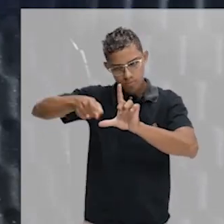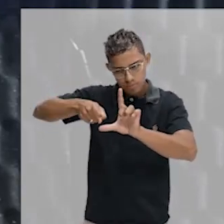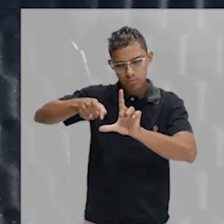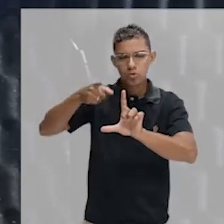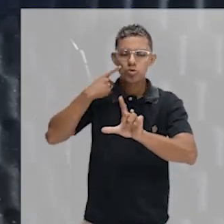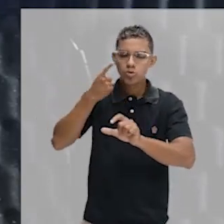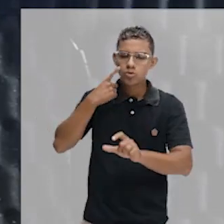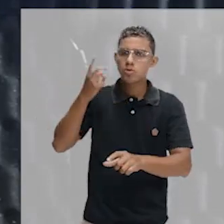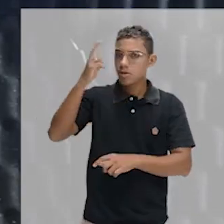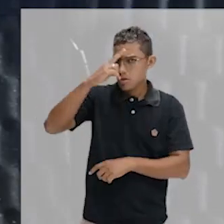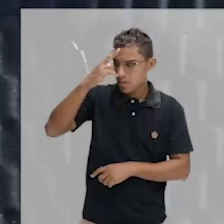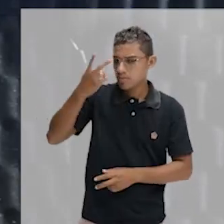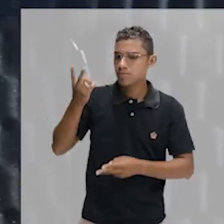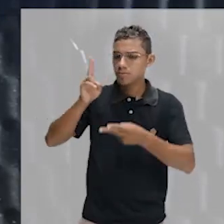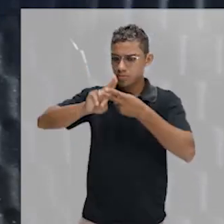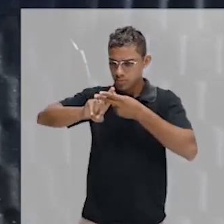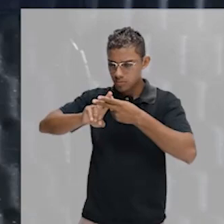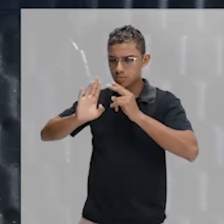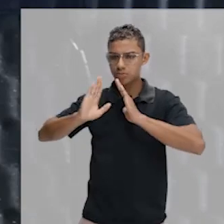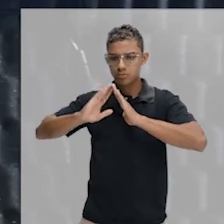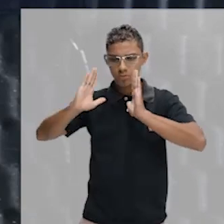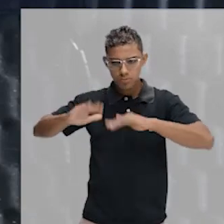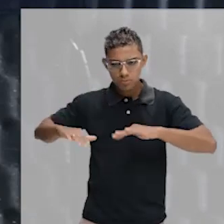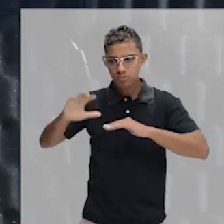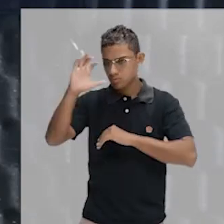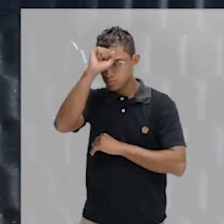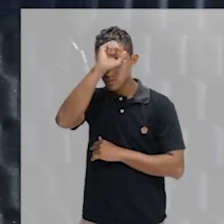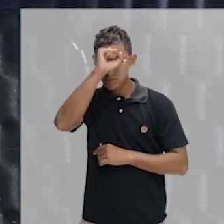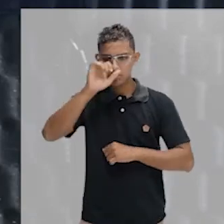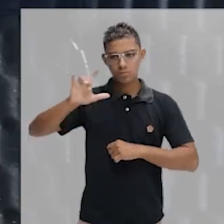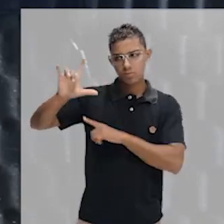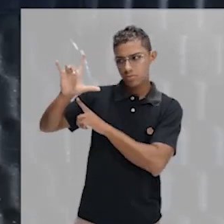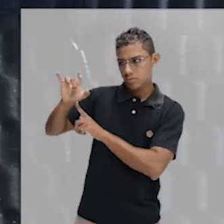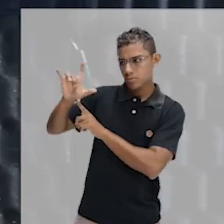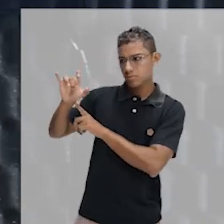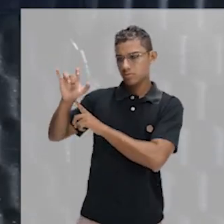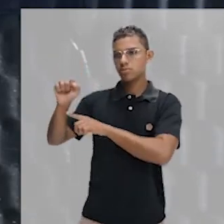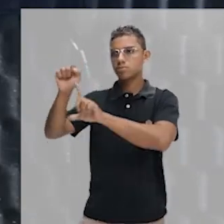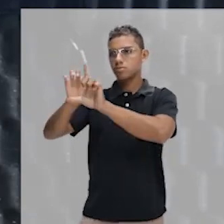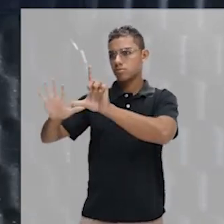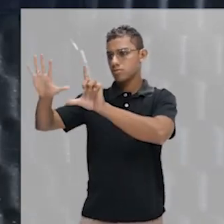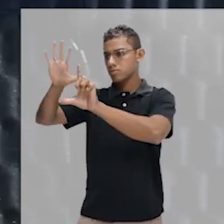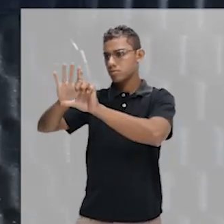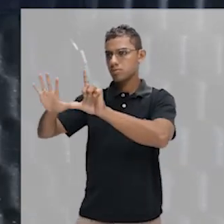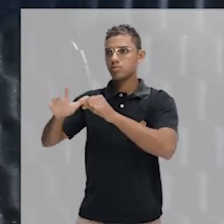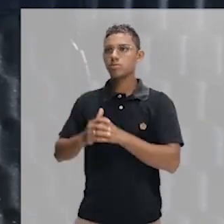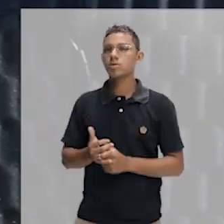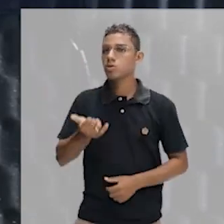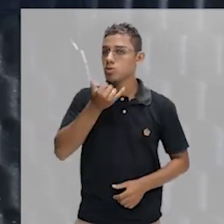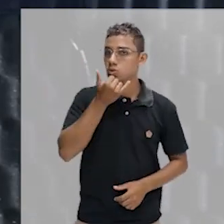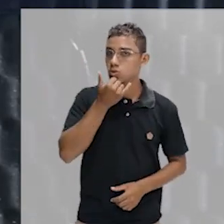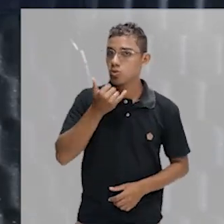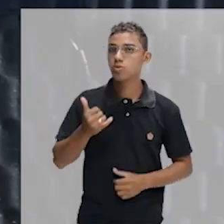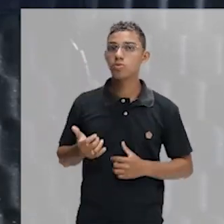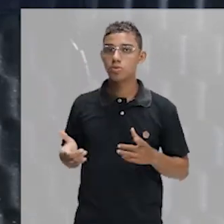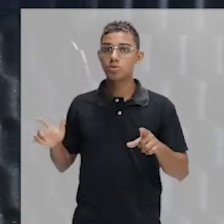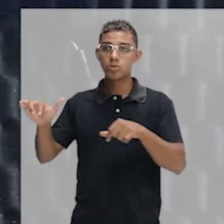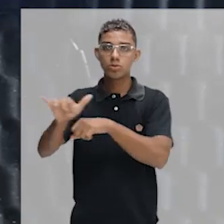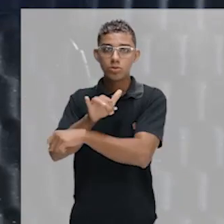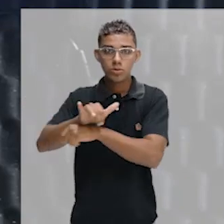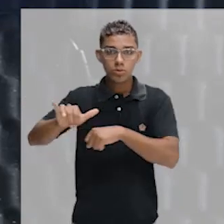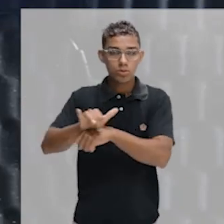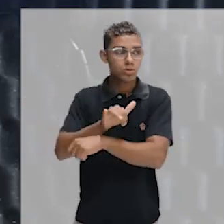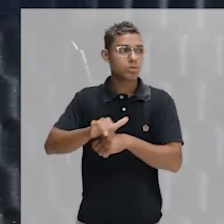dúvida lembra sempre que nós estamos à disposição no Instagram no Facebook no Facebook não desculpa no Instagram e no YouTube